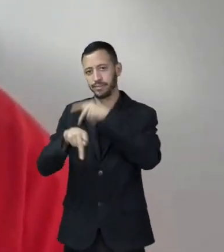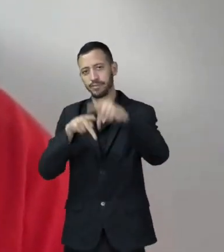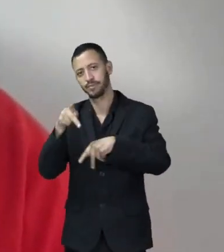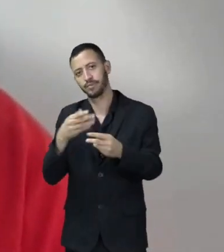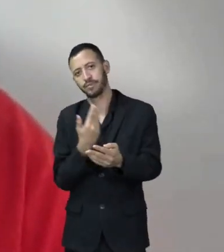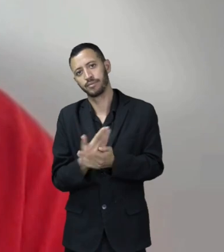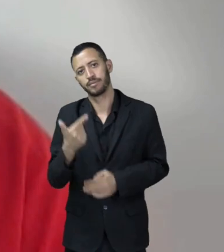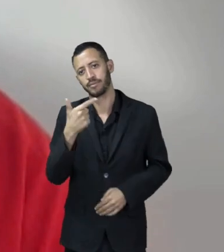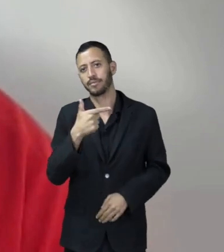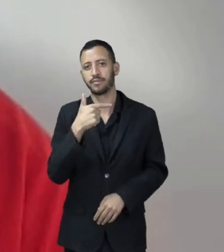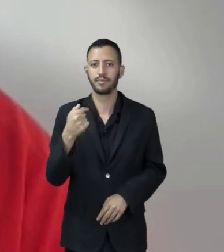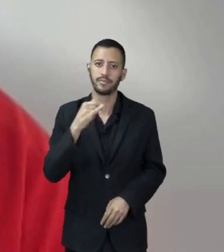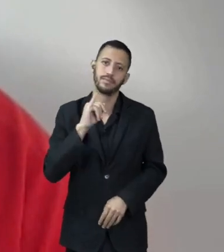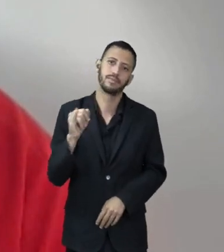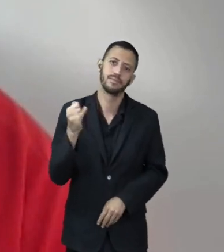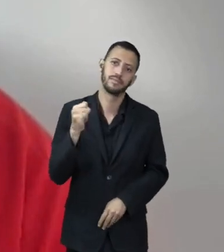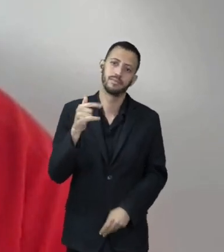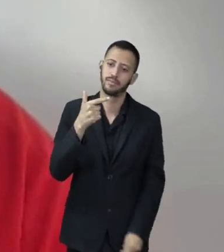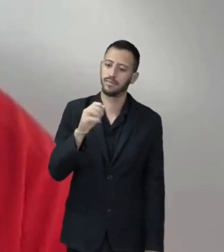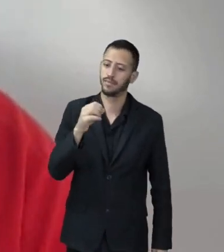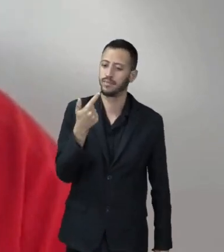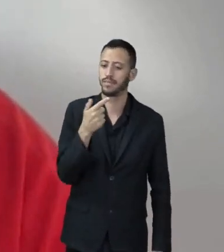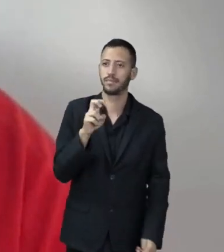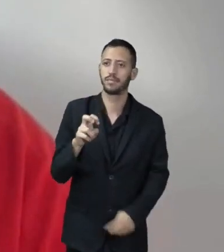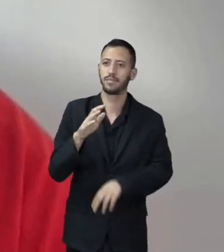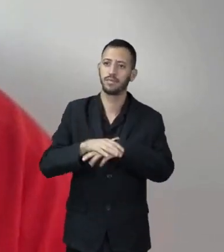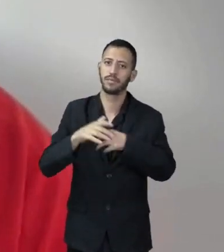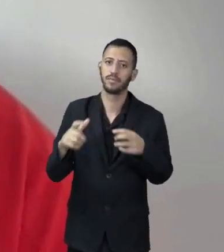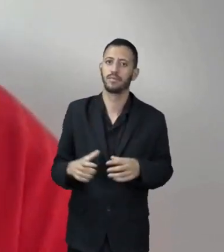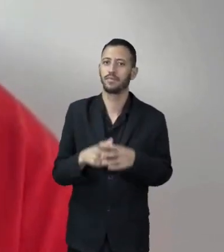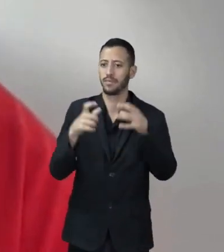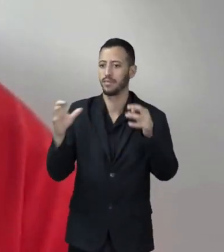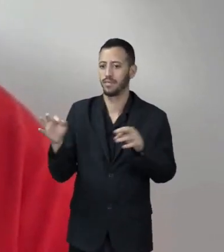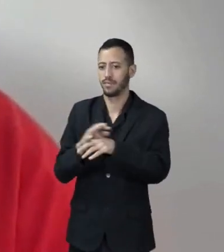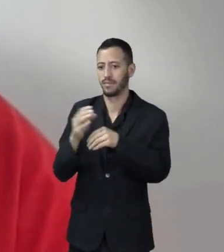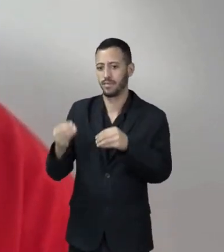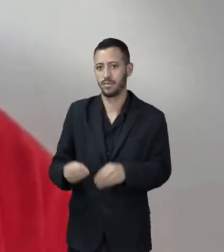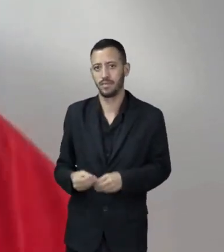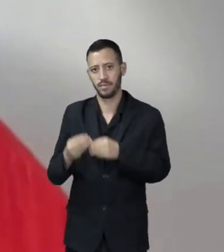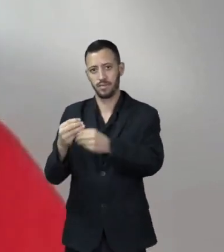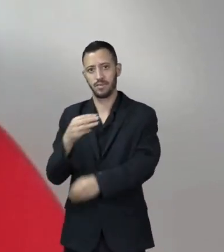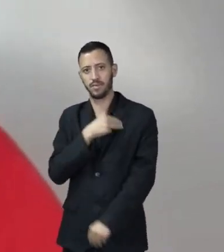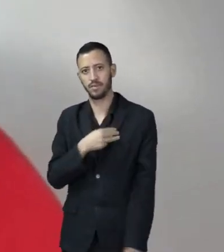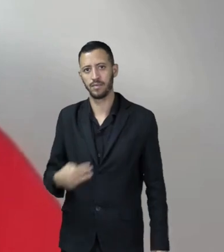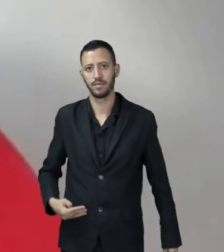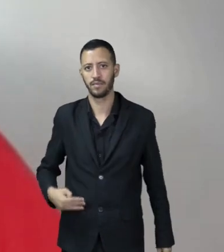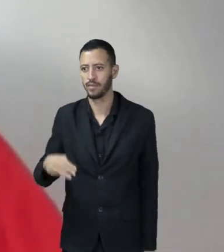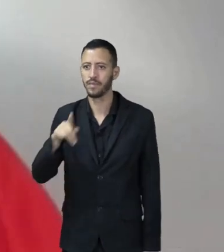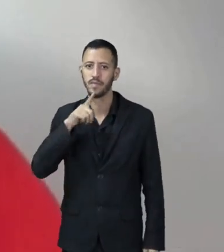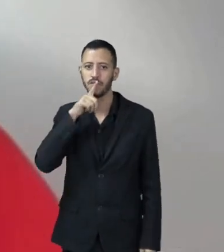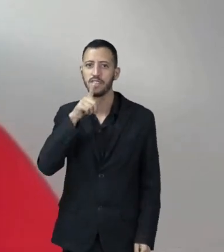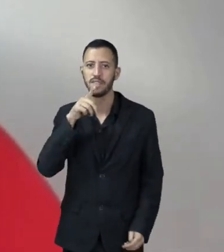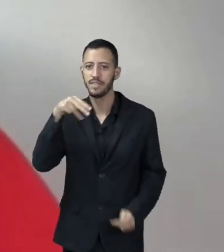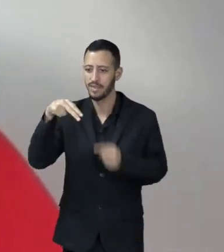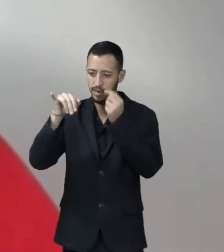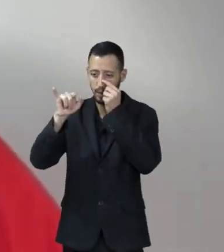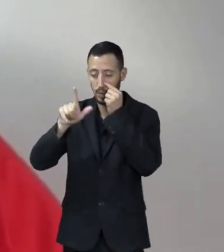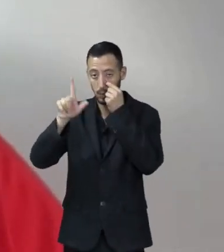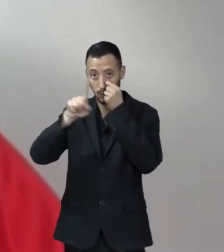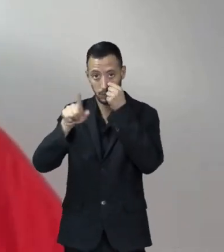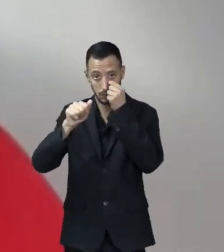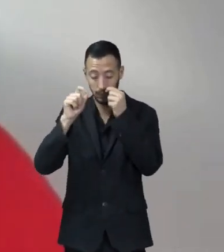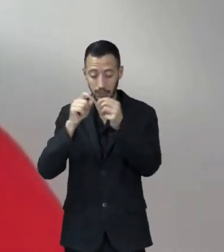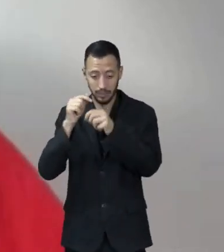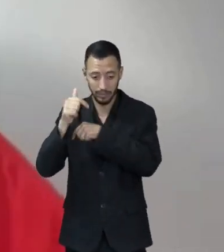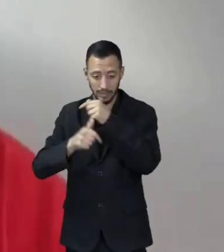dia 27 de janeiro de 2025, como uma das grandes entregas da ministra Anísia, né? Que aí a gente faz todo esse trabalho, mas